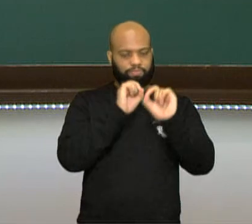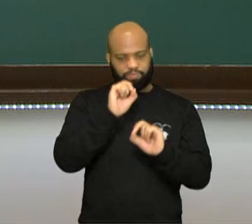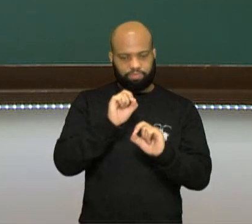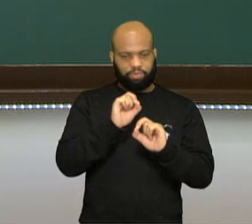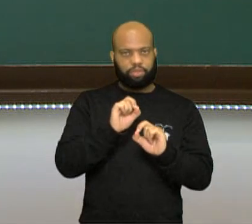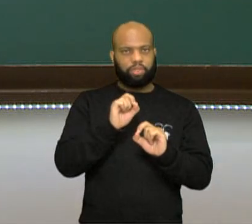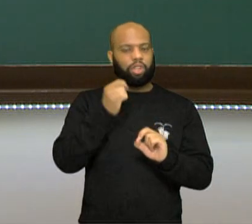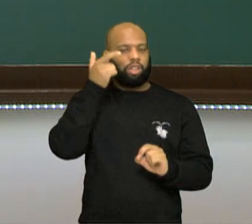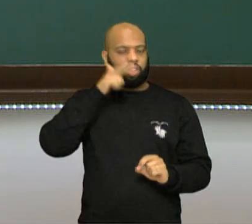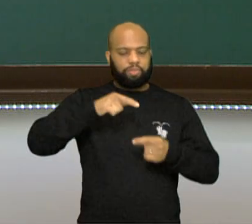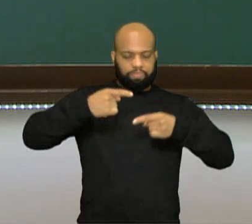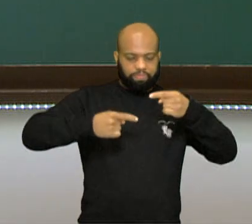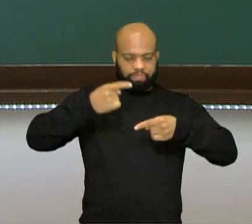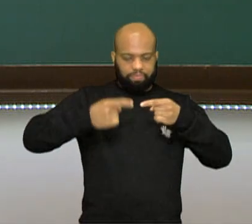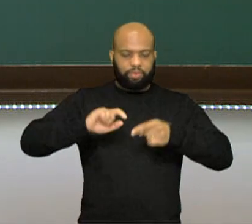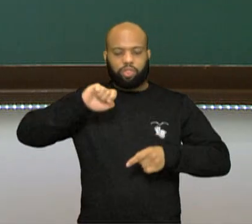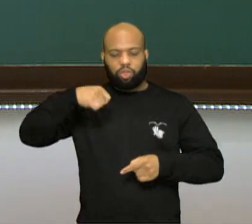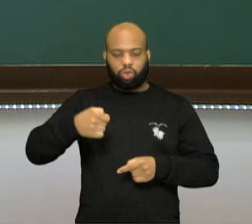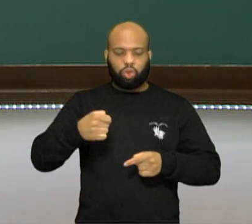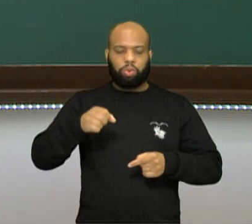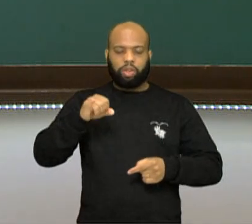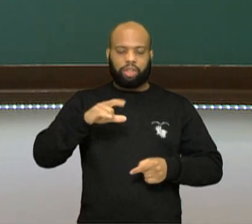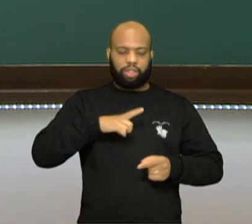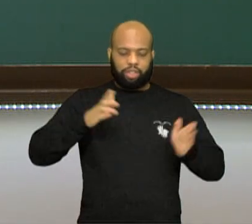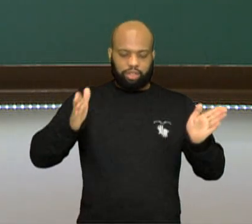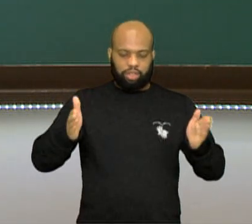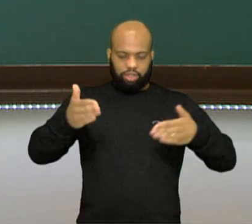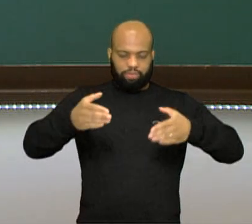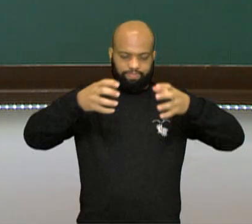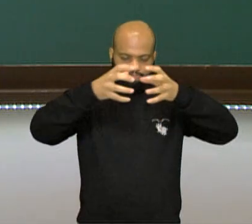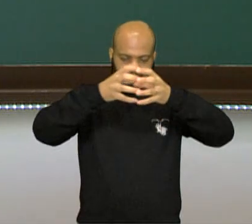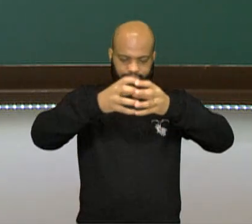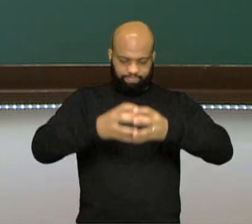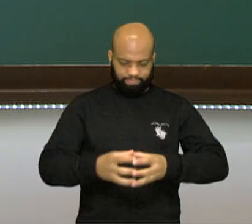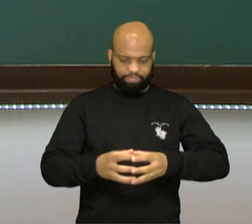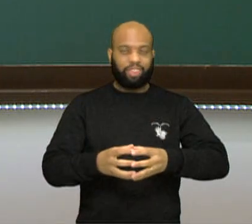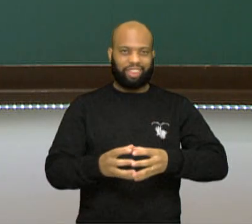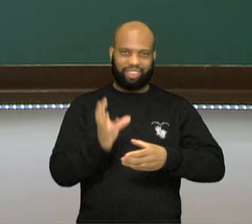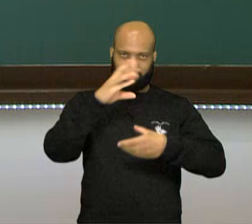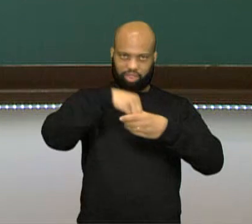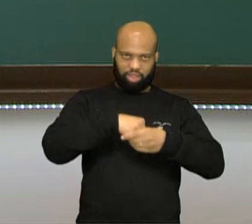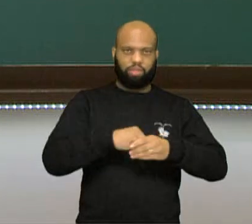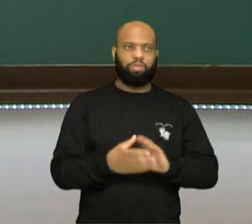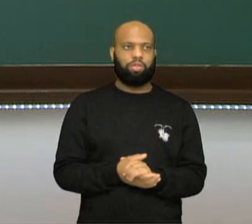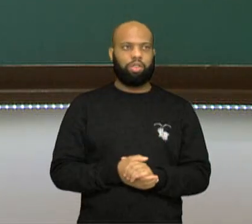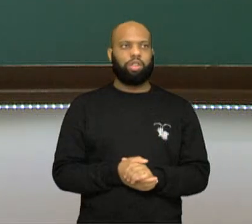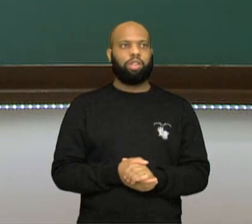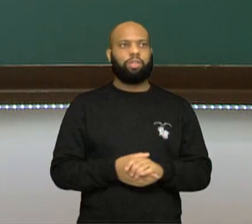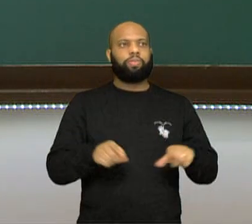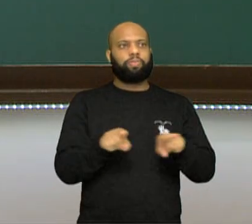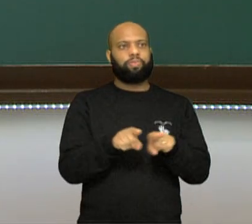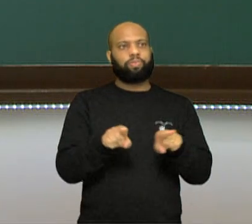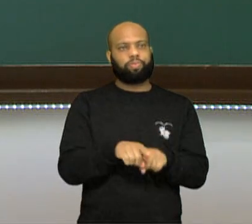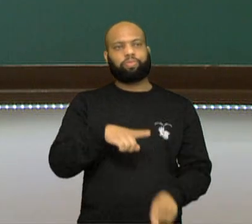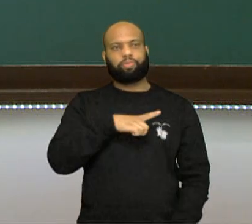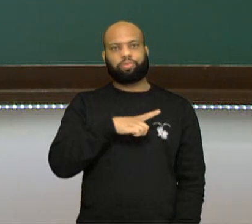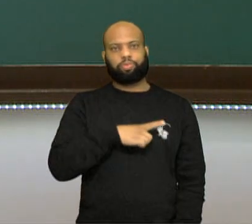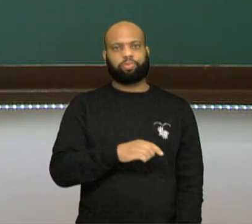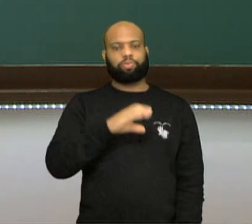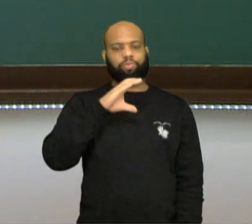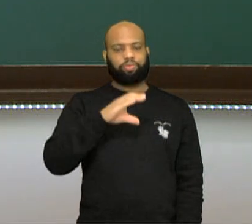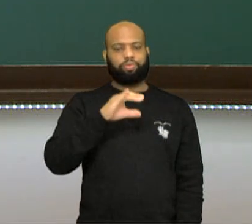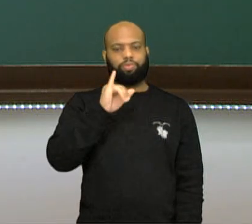exatamente discutir a questão da inscrição, quando está dentro, né? E circunscrito, que eu acabei não falando antes,